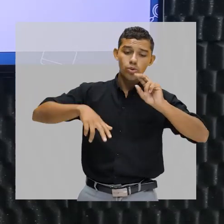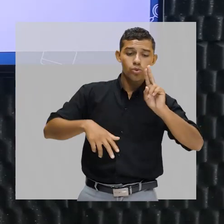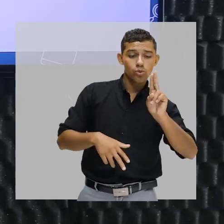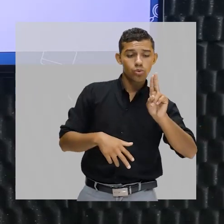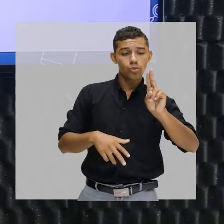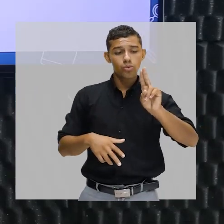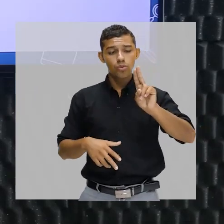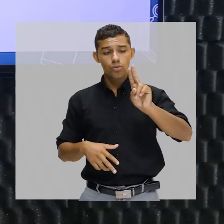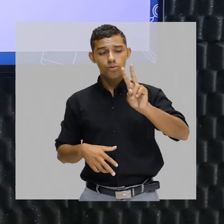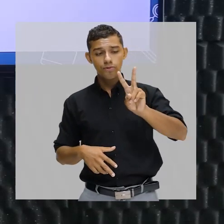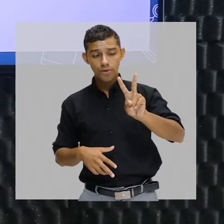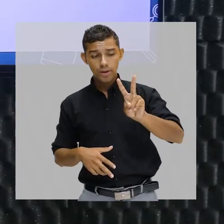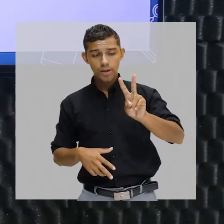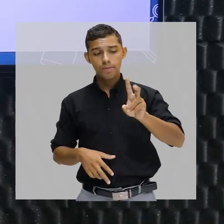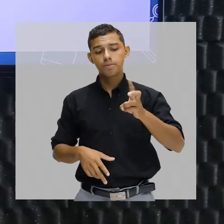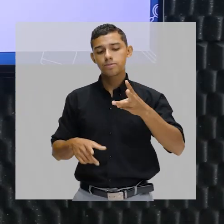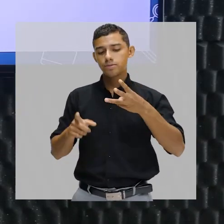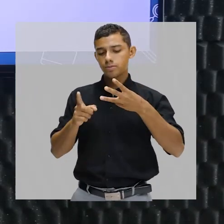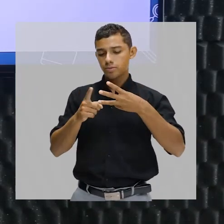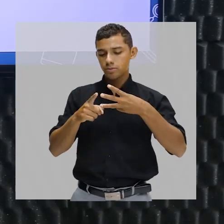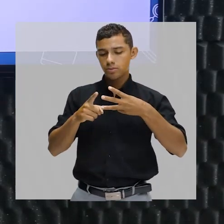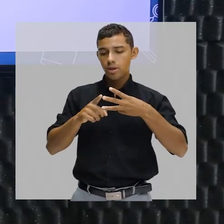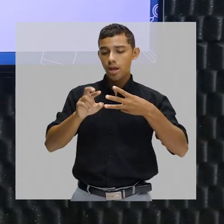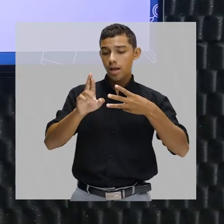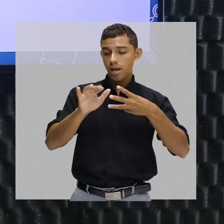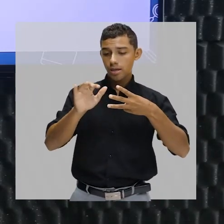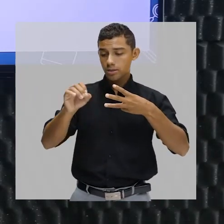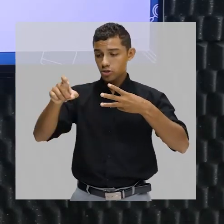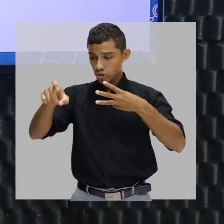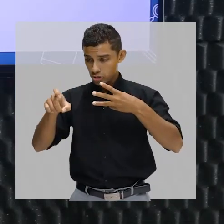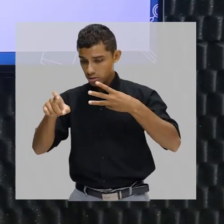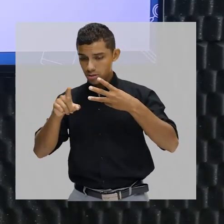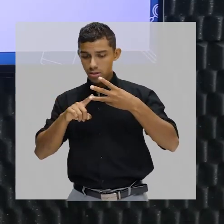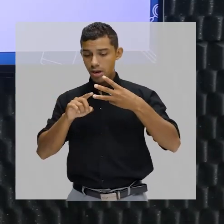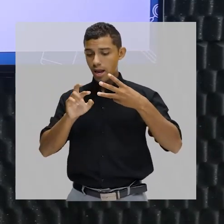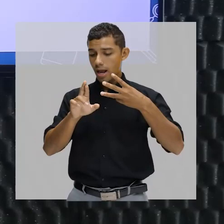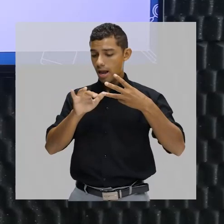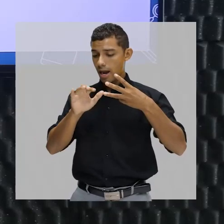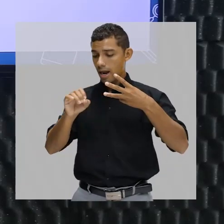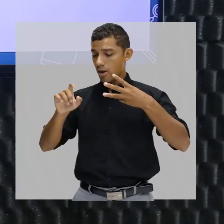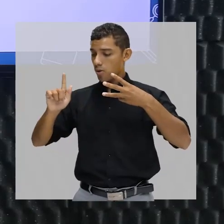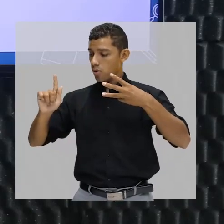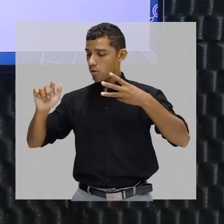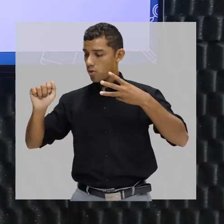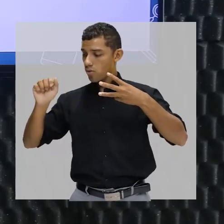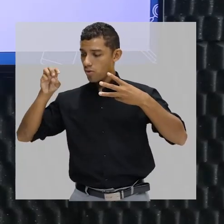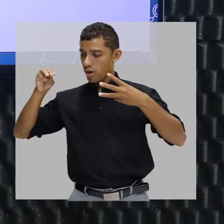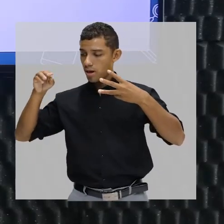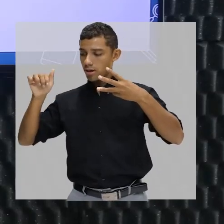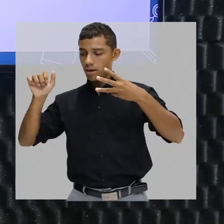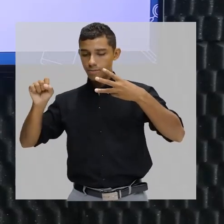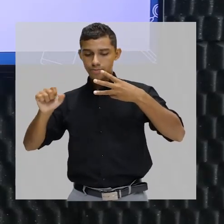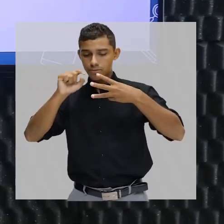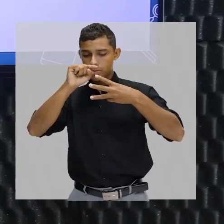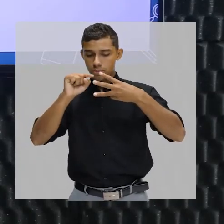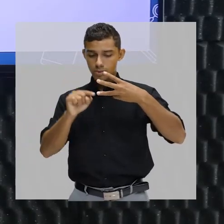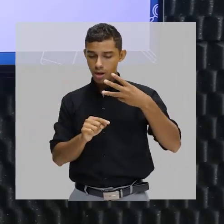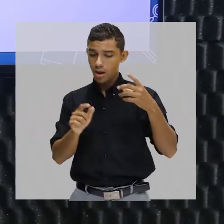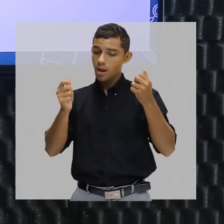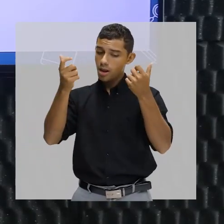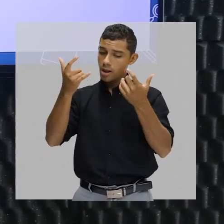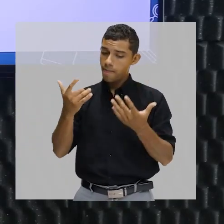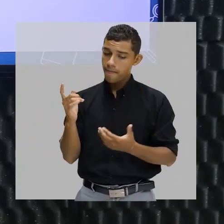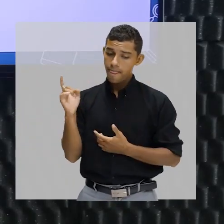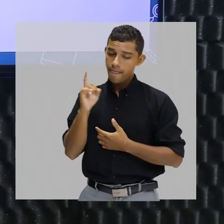gama. Tá, ok? Então nós estamos falando aqui de radiação não ionizante. Tá, ok? Radiação não